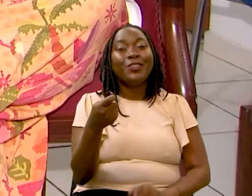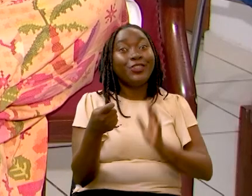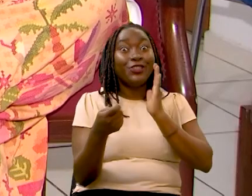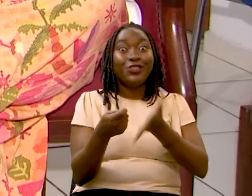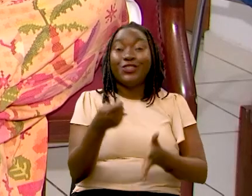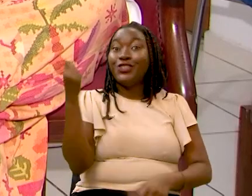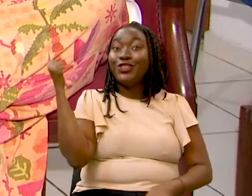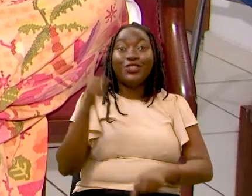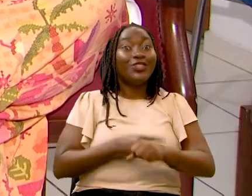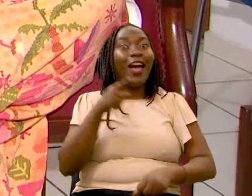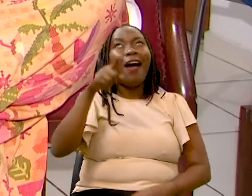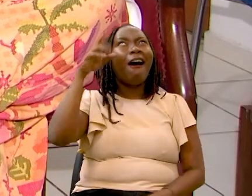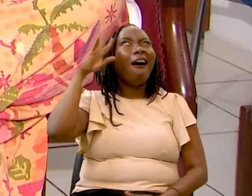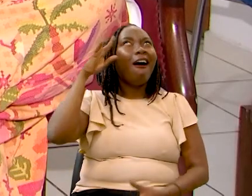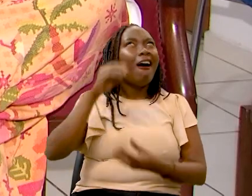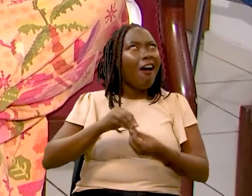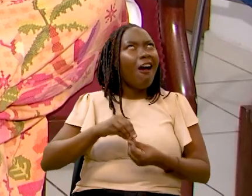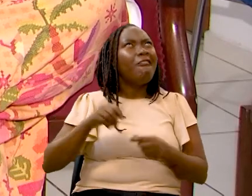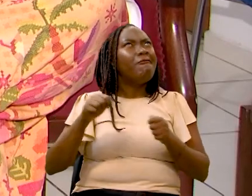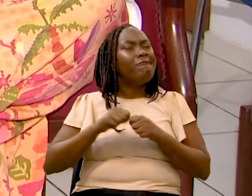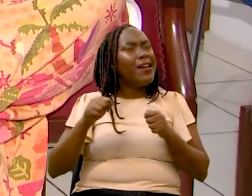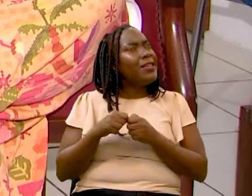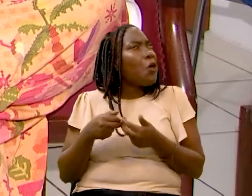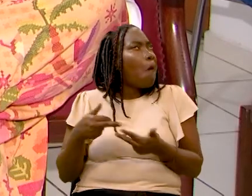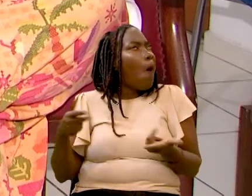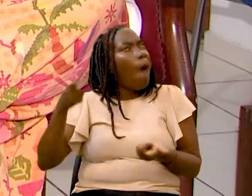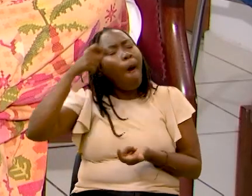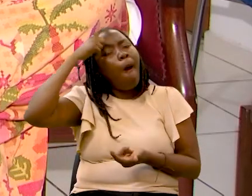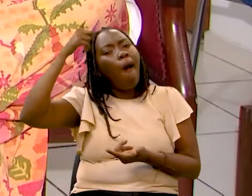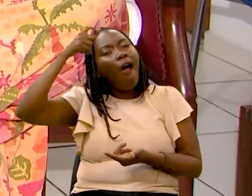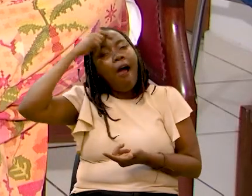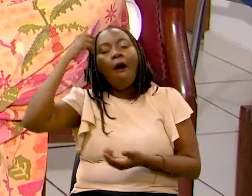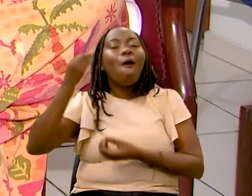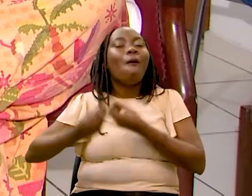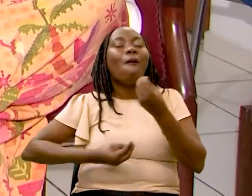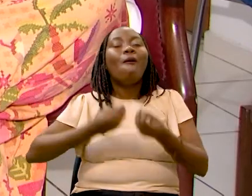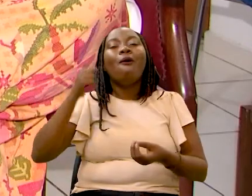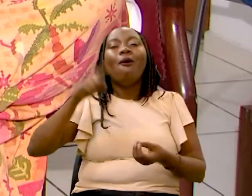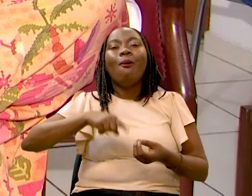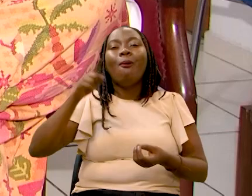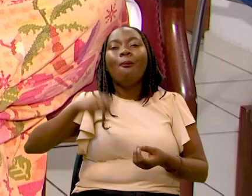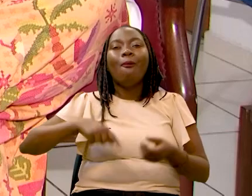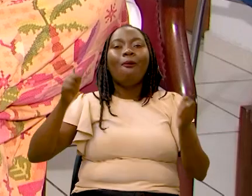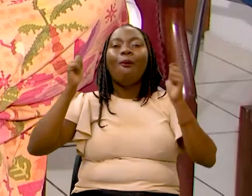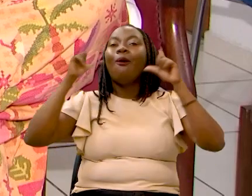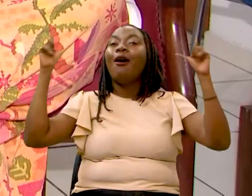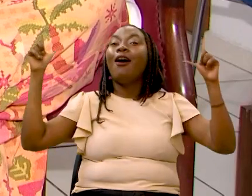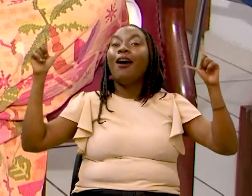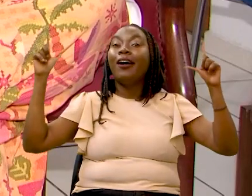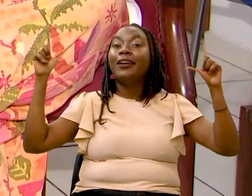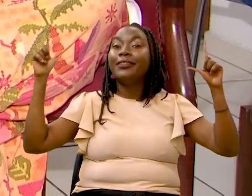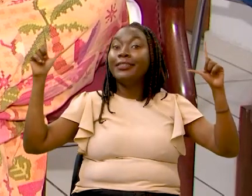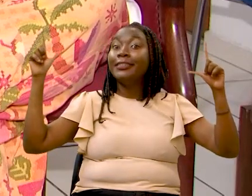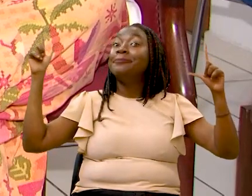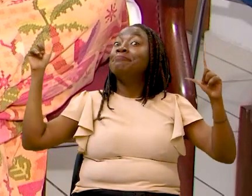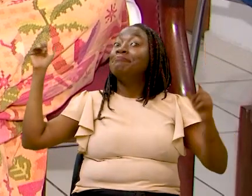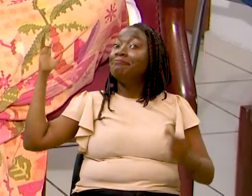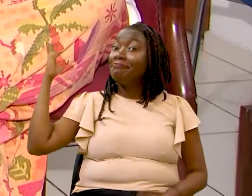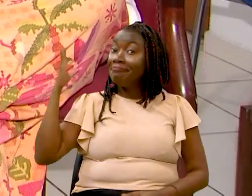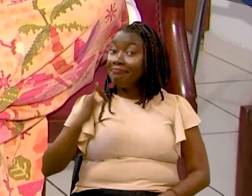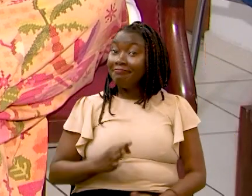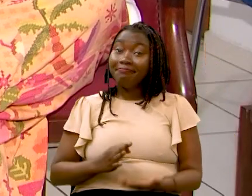a chave, já de cara você pensou, vou fazer alguma coisa na área cultural? Ou como foi esse